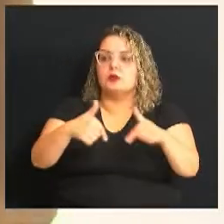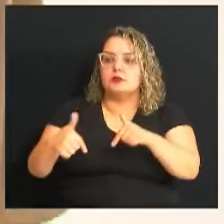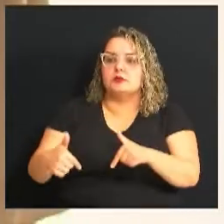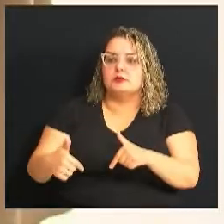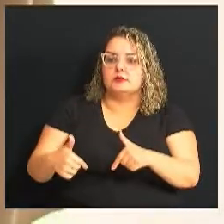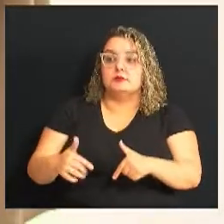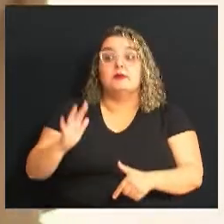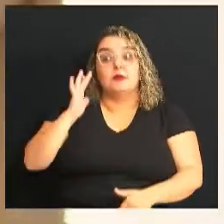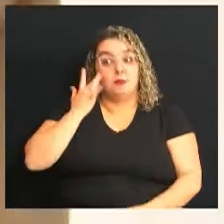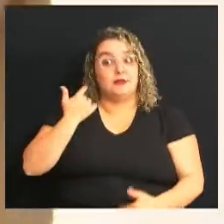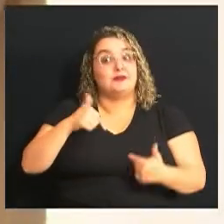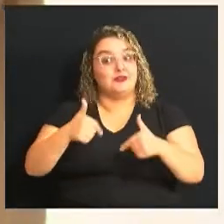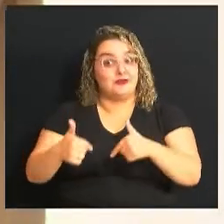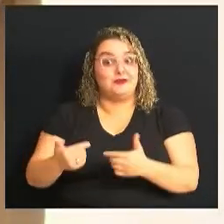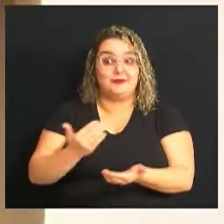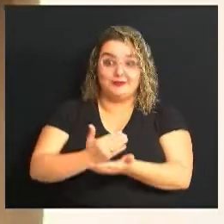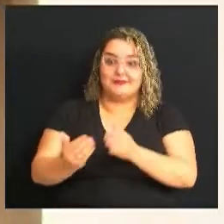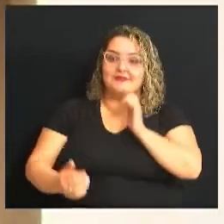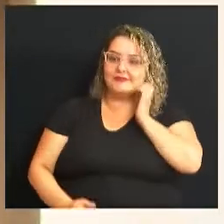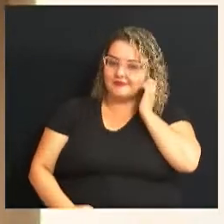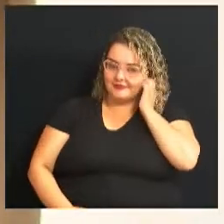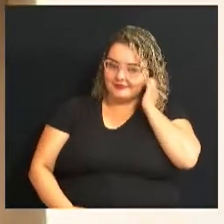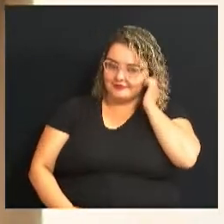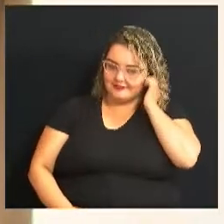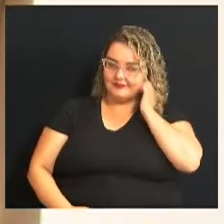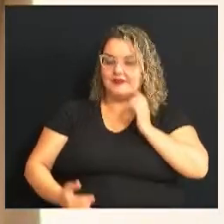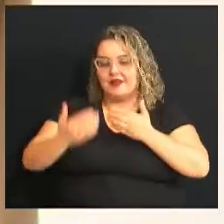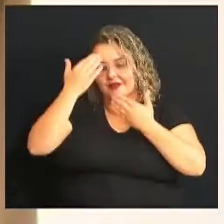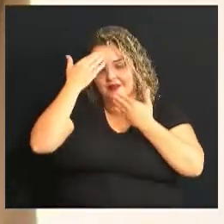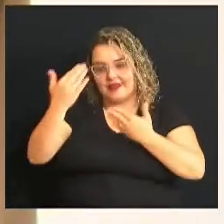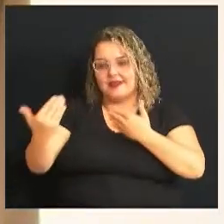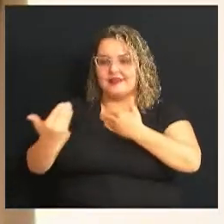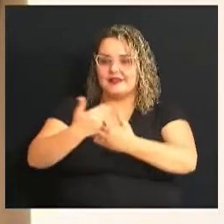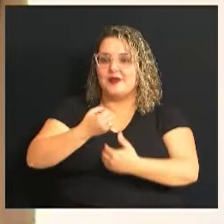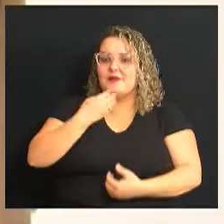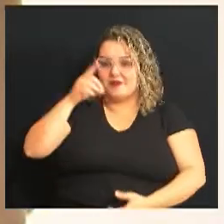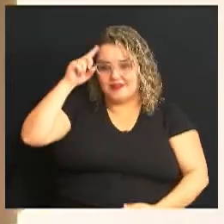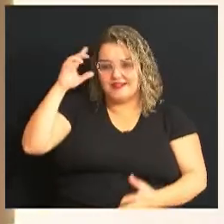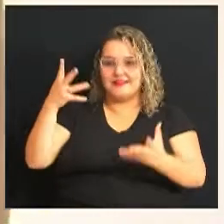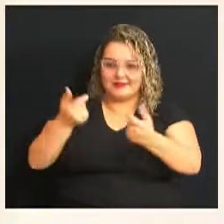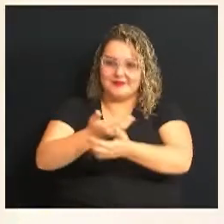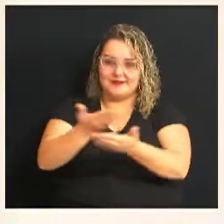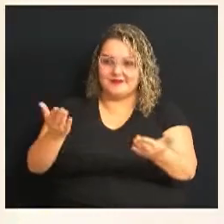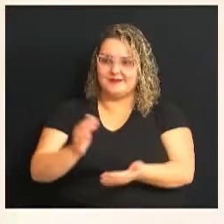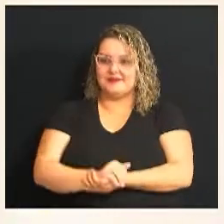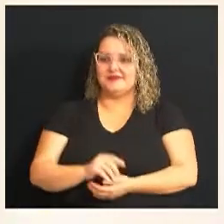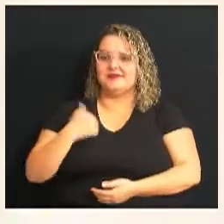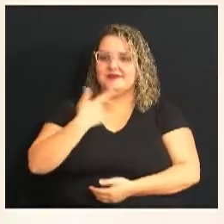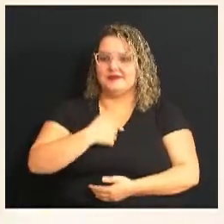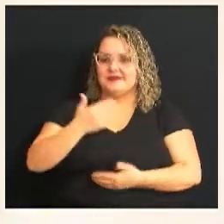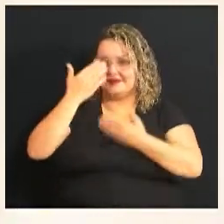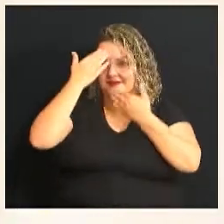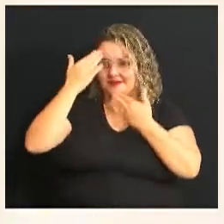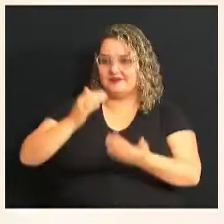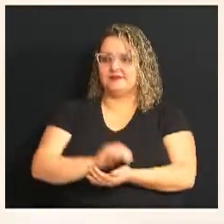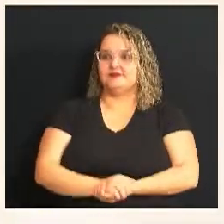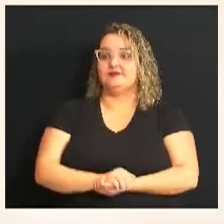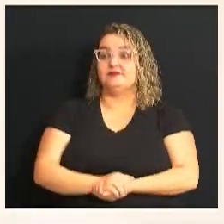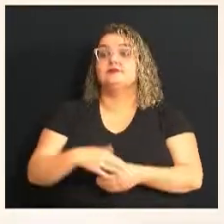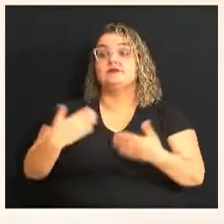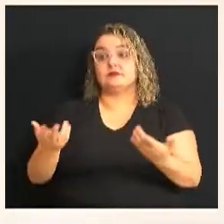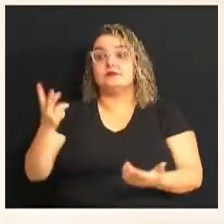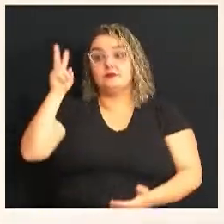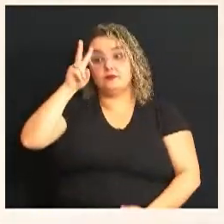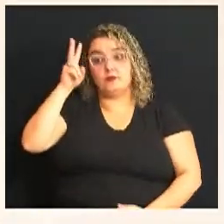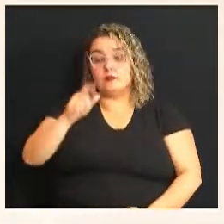vai ser intenso a partir de agora, né? Exatamente. Eu que agradeço a participação. Bom dia para todos vocês. Nós que agradecemos. Então, lembrando, quem